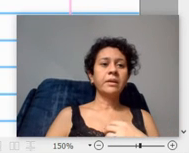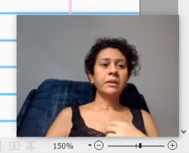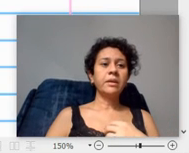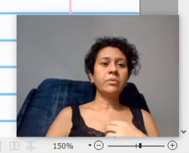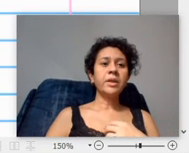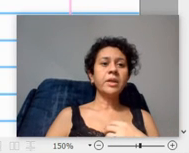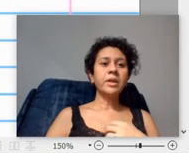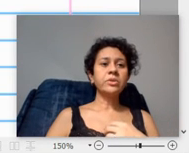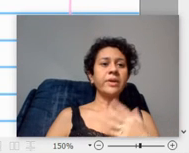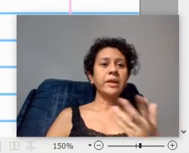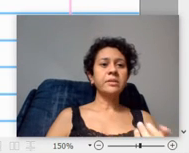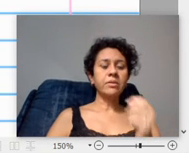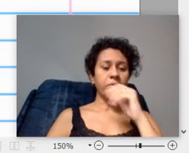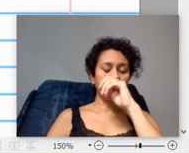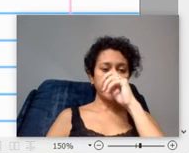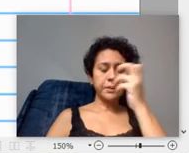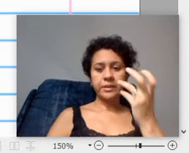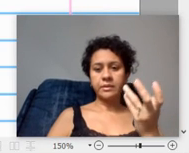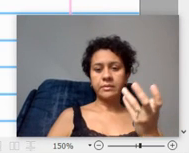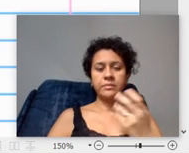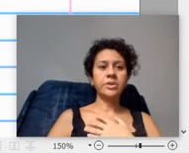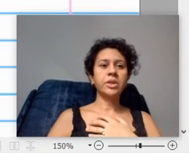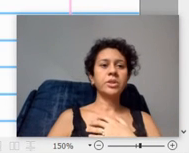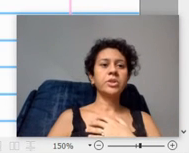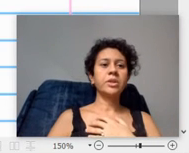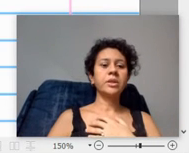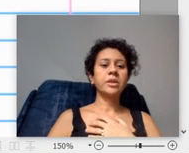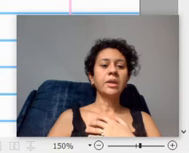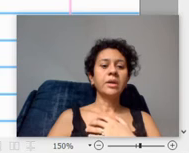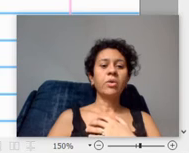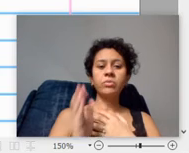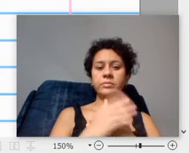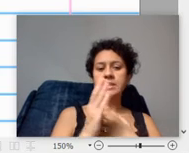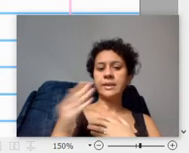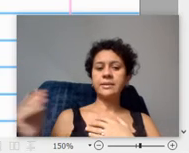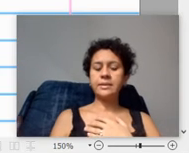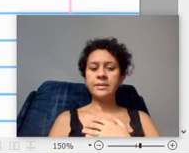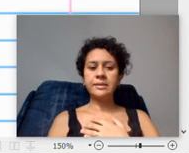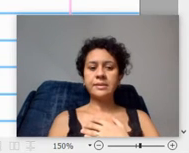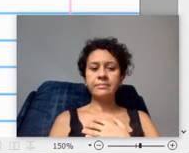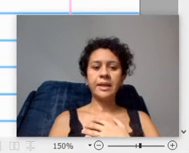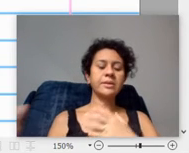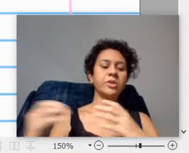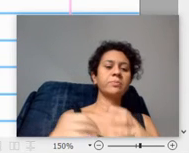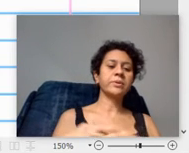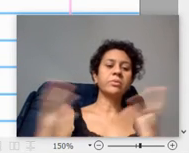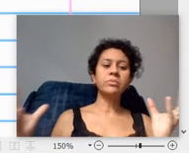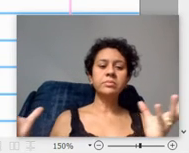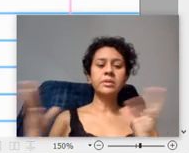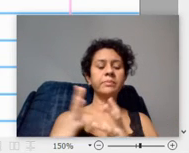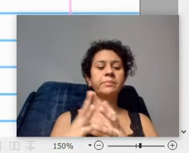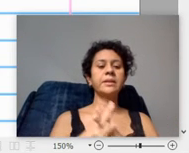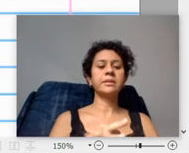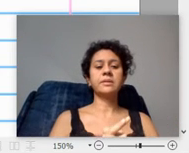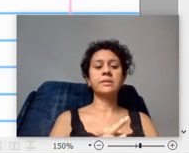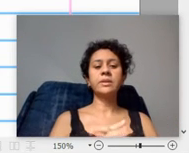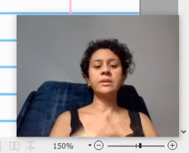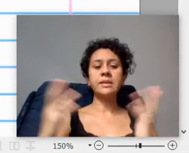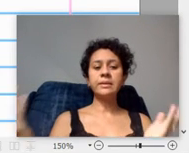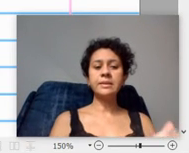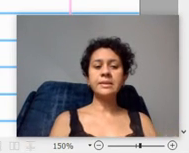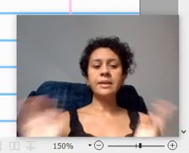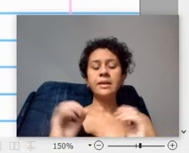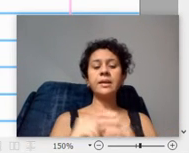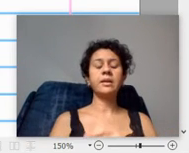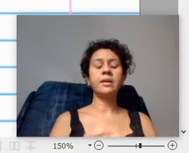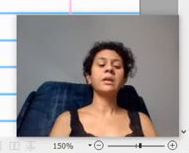tá? E o que que a gente faz com aranha? A gente conta as letras, né? A gente pergunta para a criança: